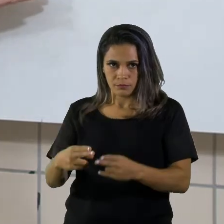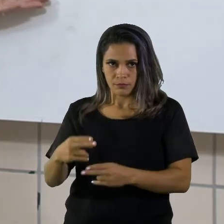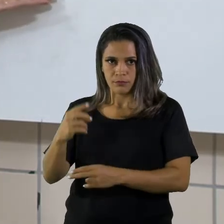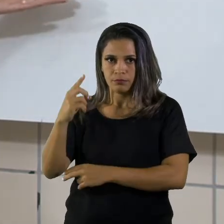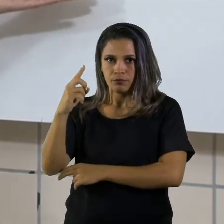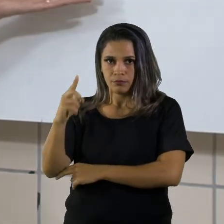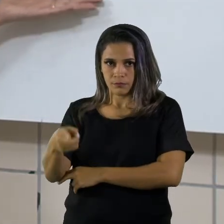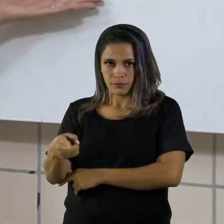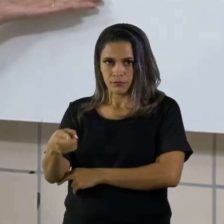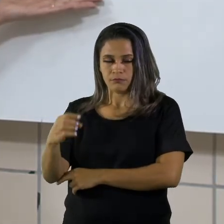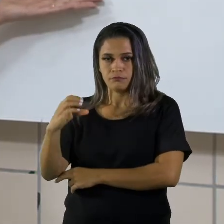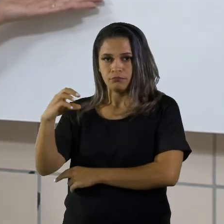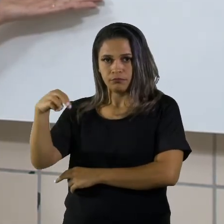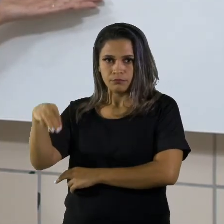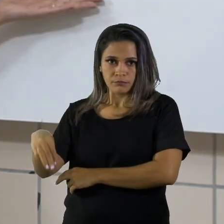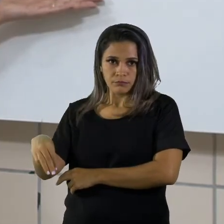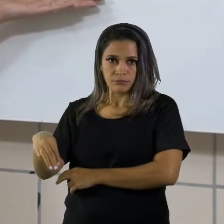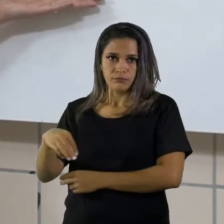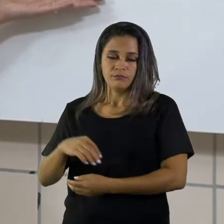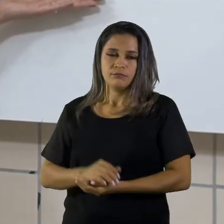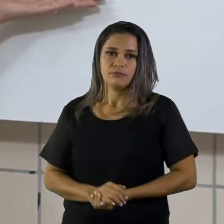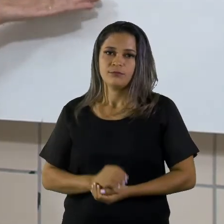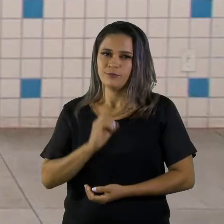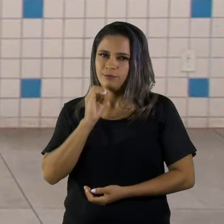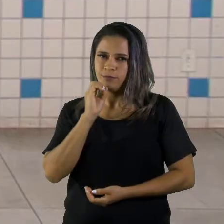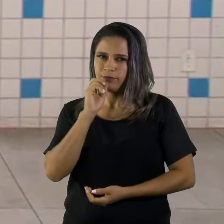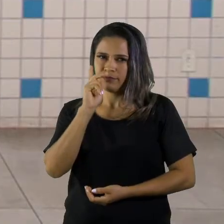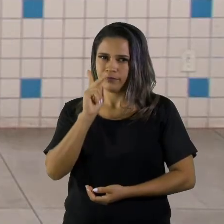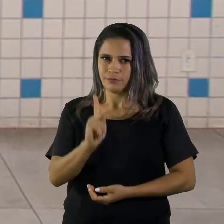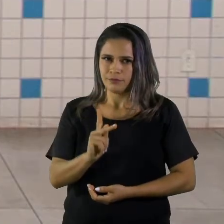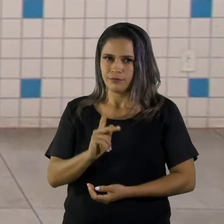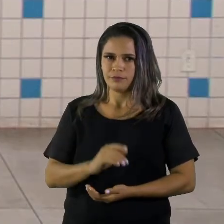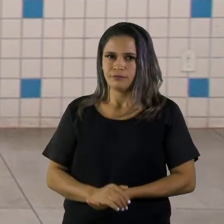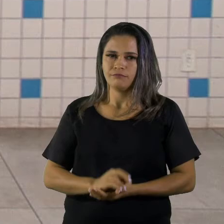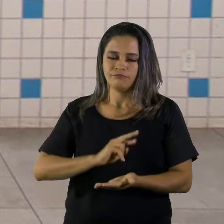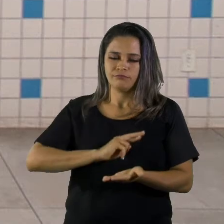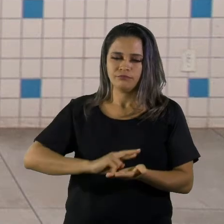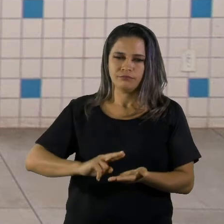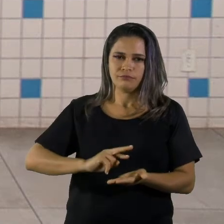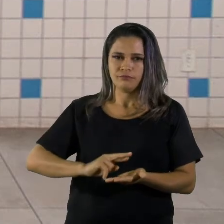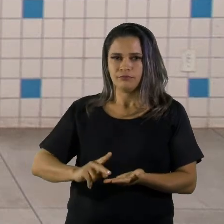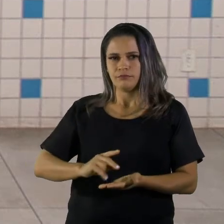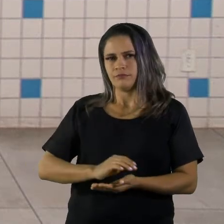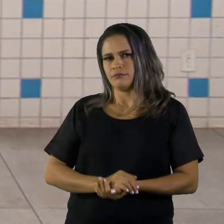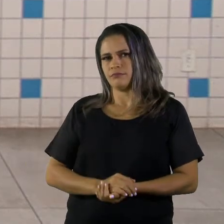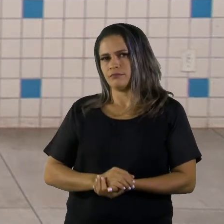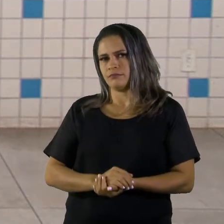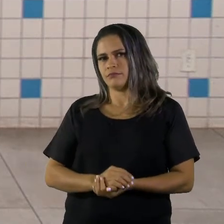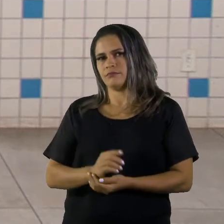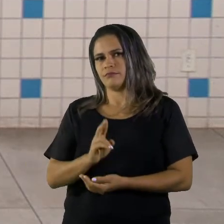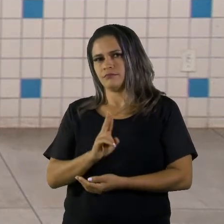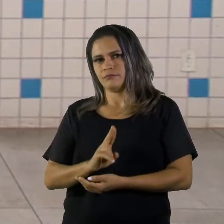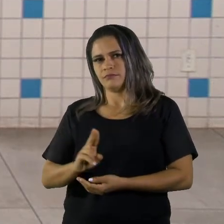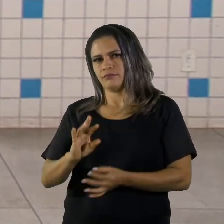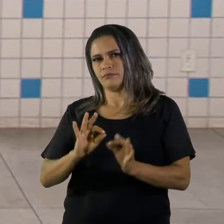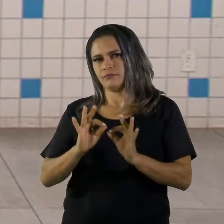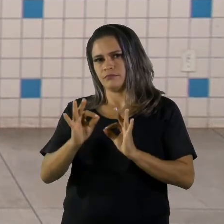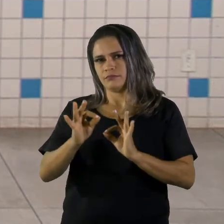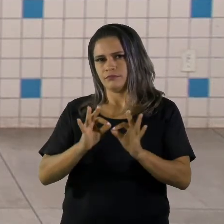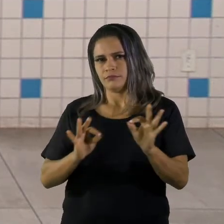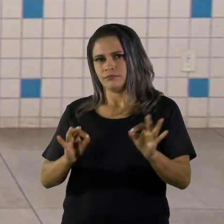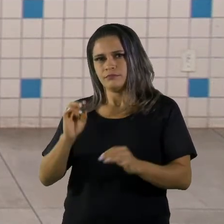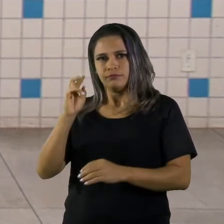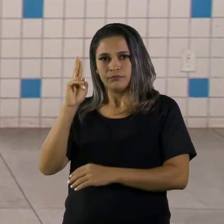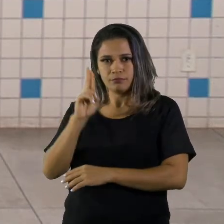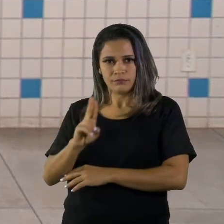que 1000 centímetros, ok? Existem muitas unidades de medidas que nós utilizamos no nosso cotidiano